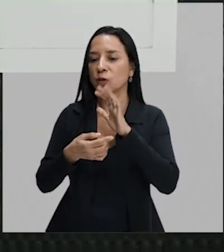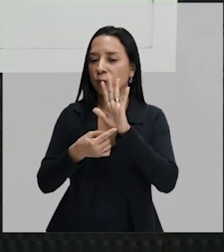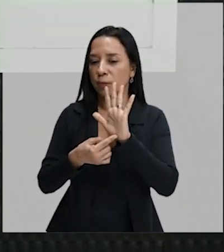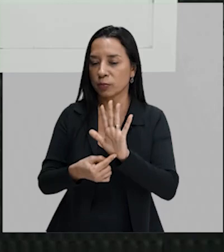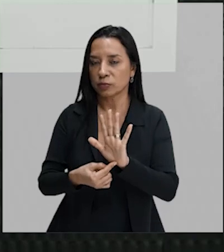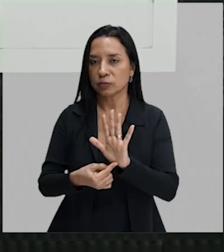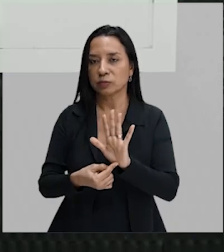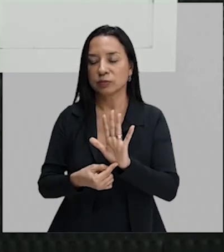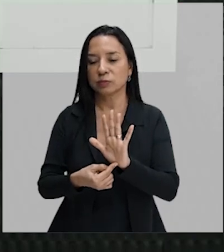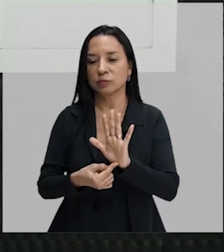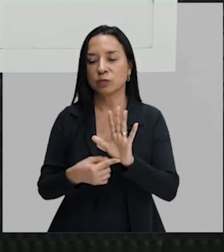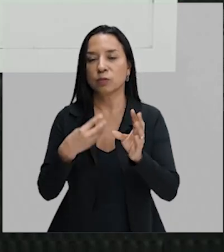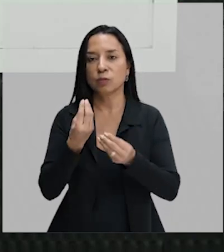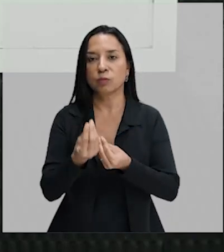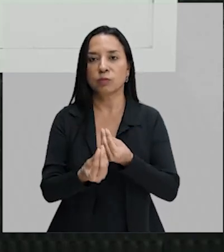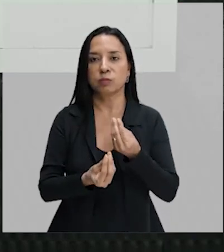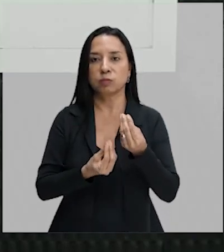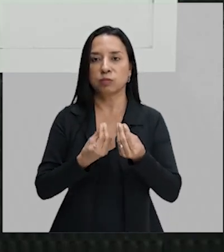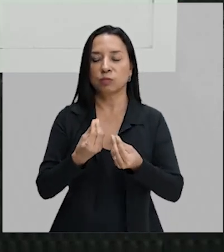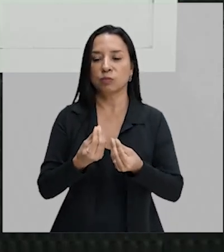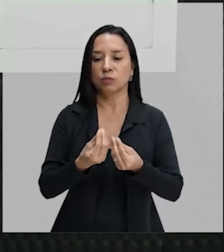citar como